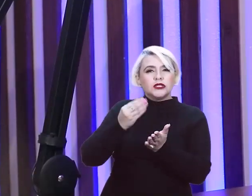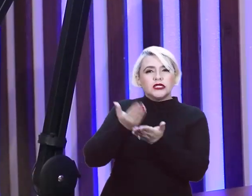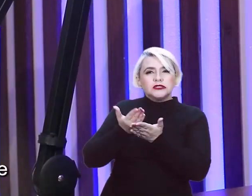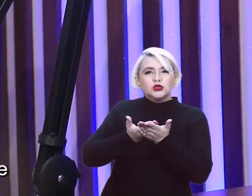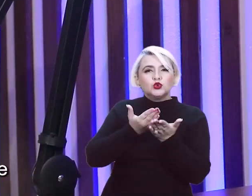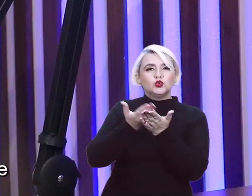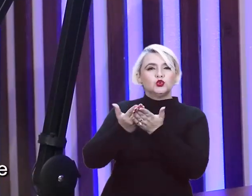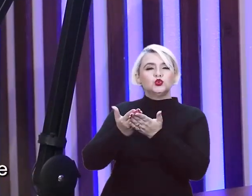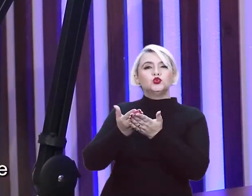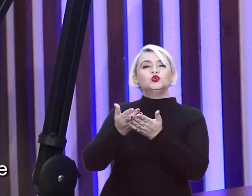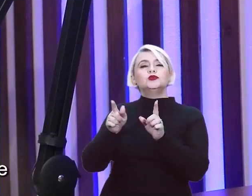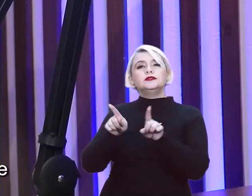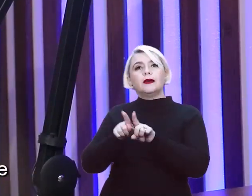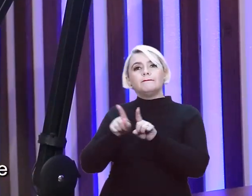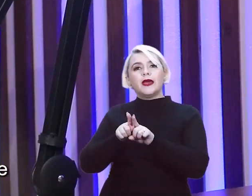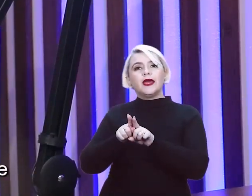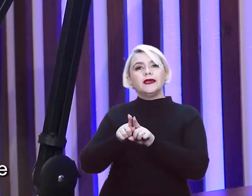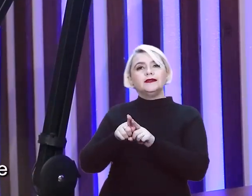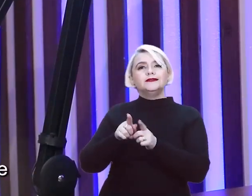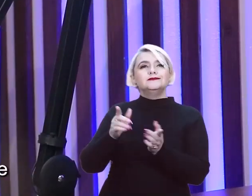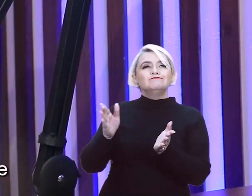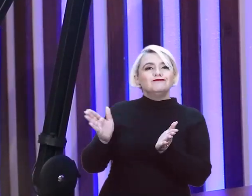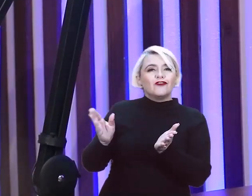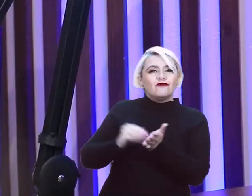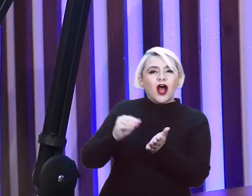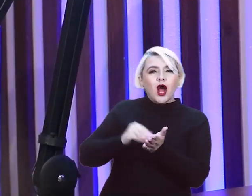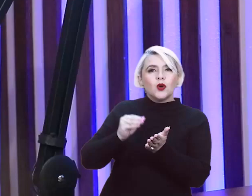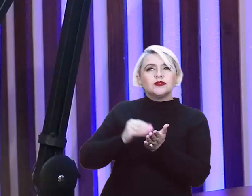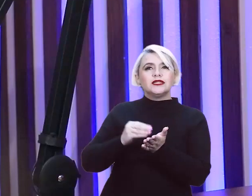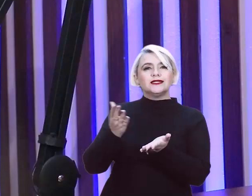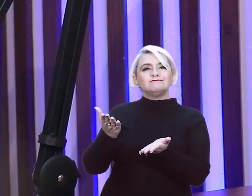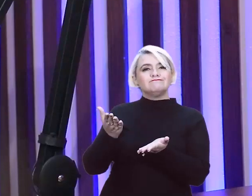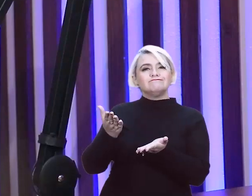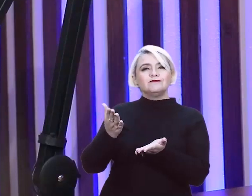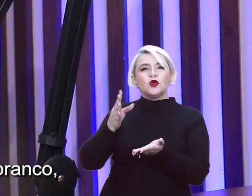né? E aí faz com que muita gente